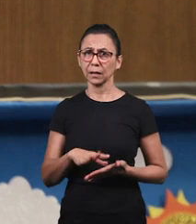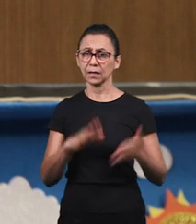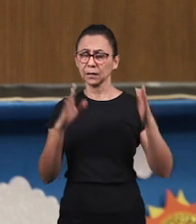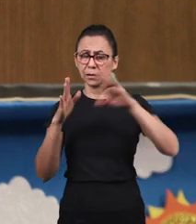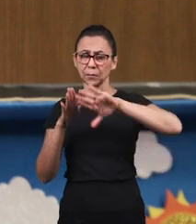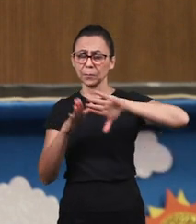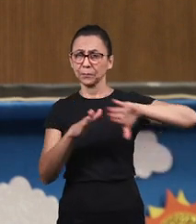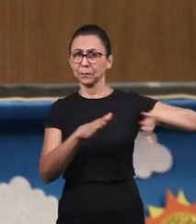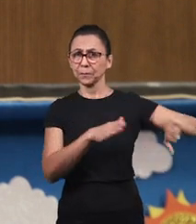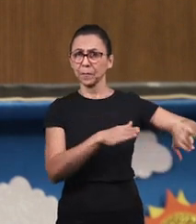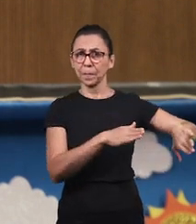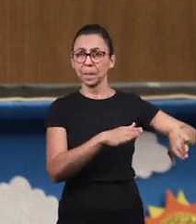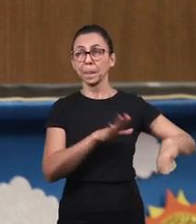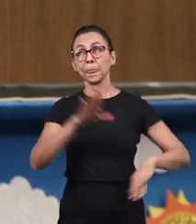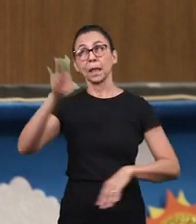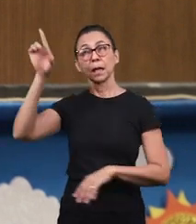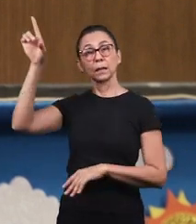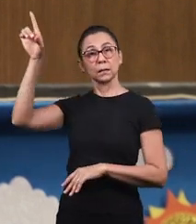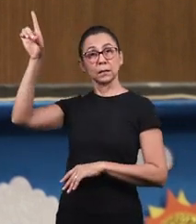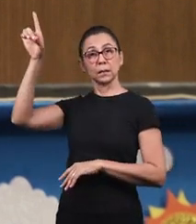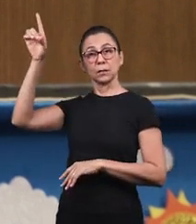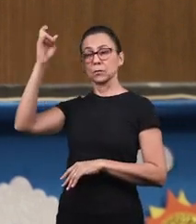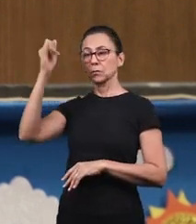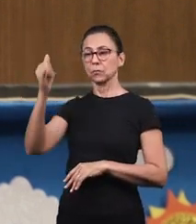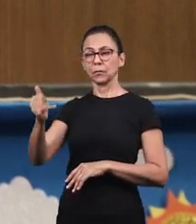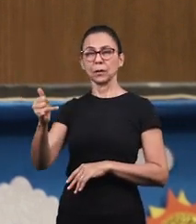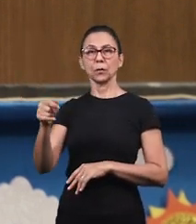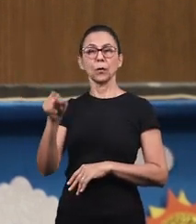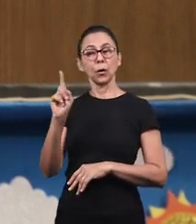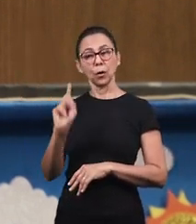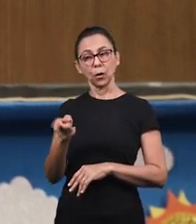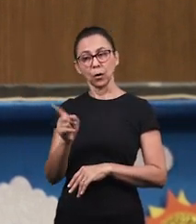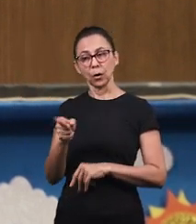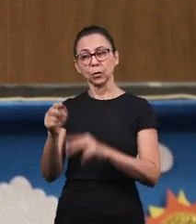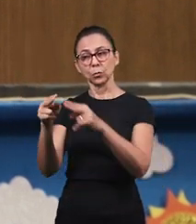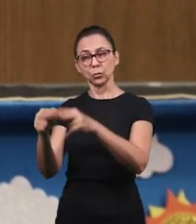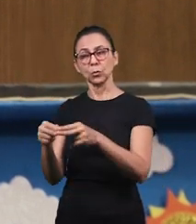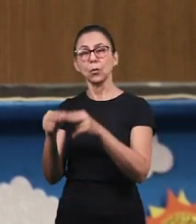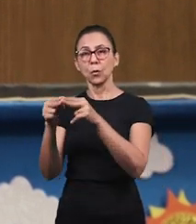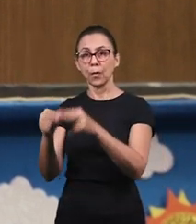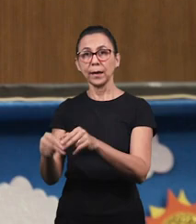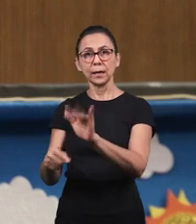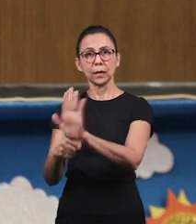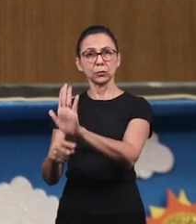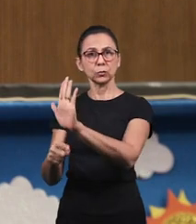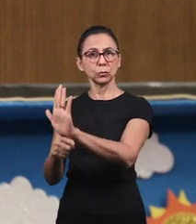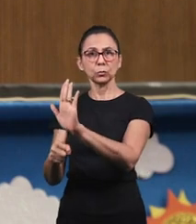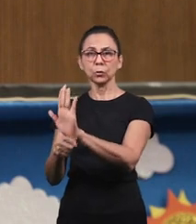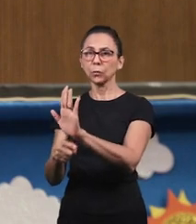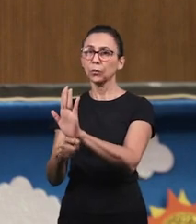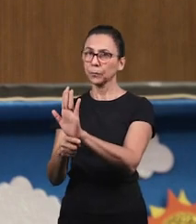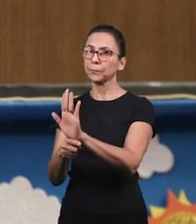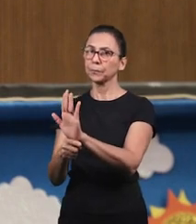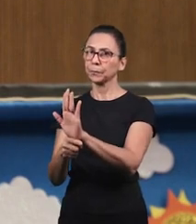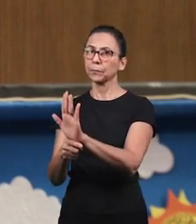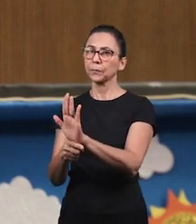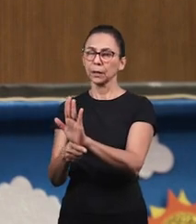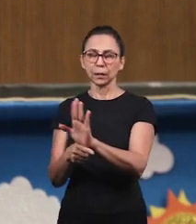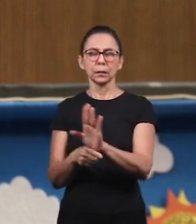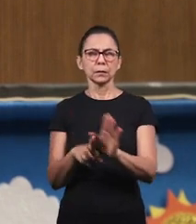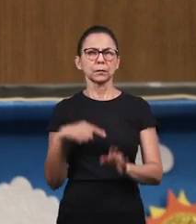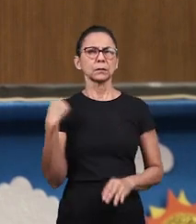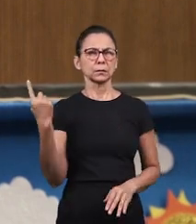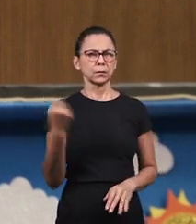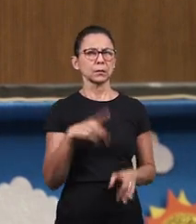mundo. Deus fez a parte dele, falou a Noé sobre o juízo e deu os recursos. E hoje nós